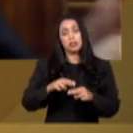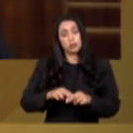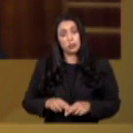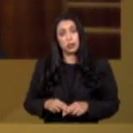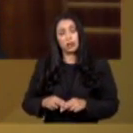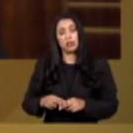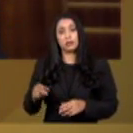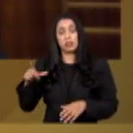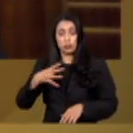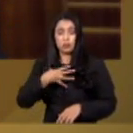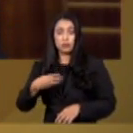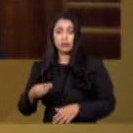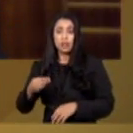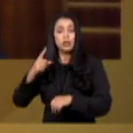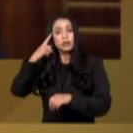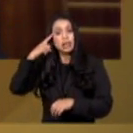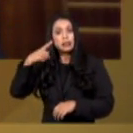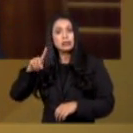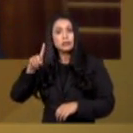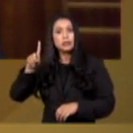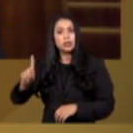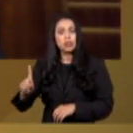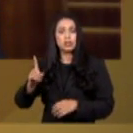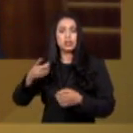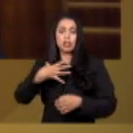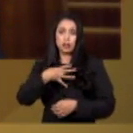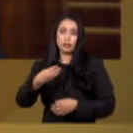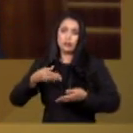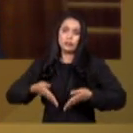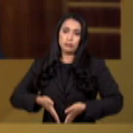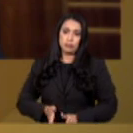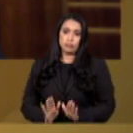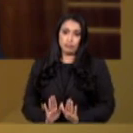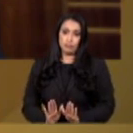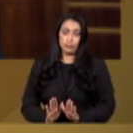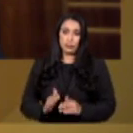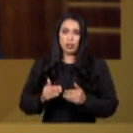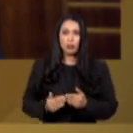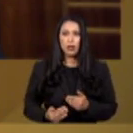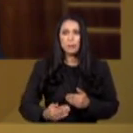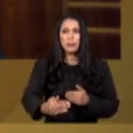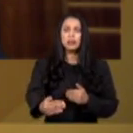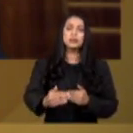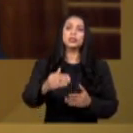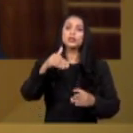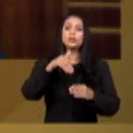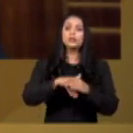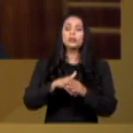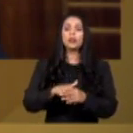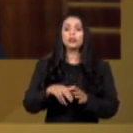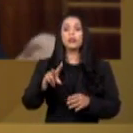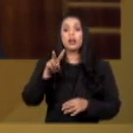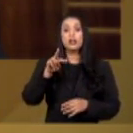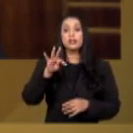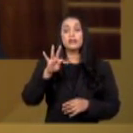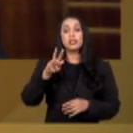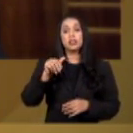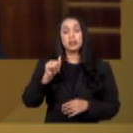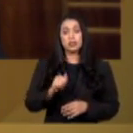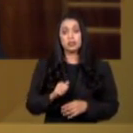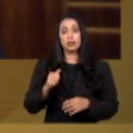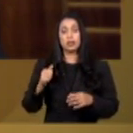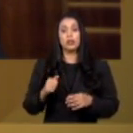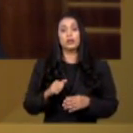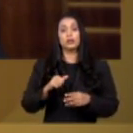em essa nova não é uma experiência pomada aqui no rótulo bis organismo elisa abaixo